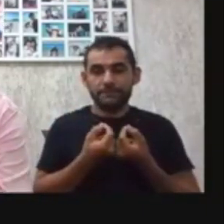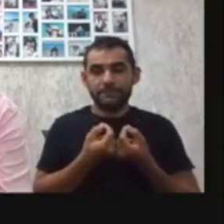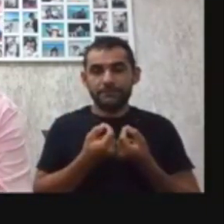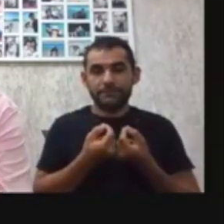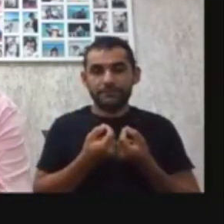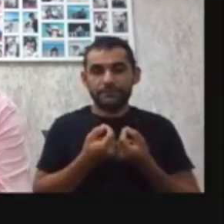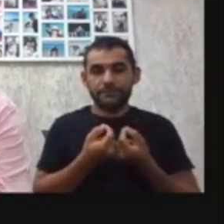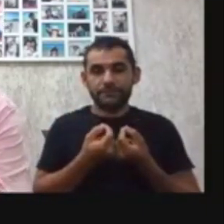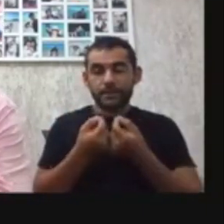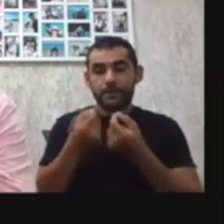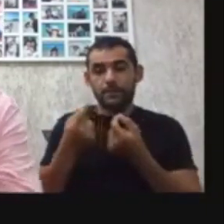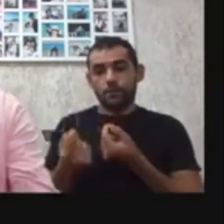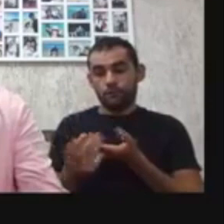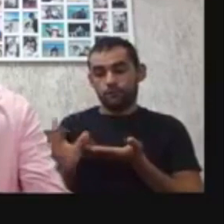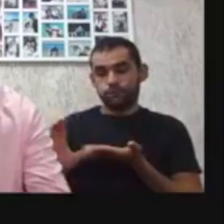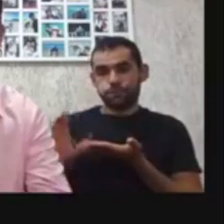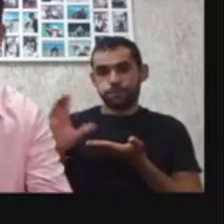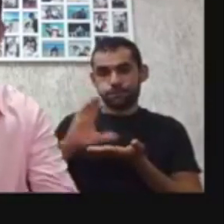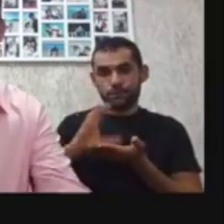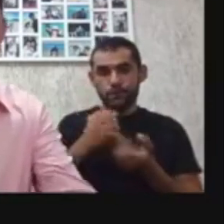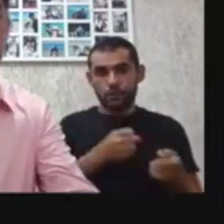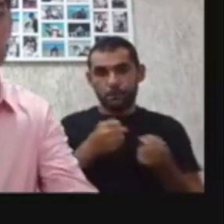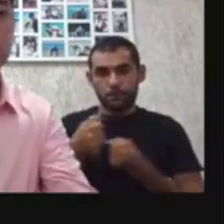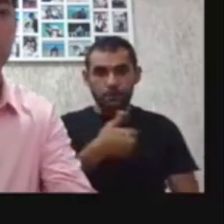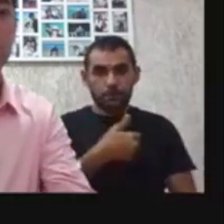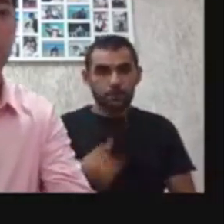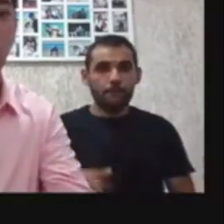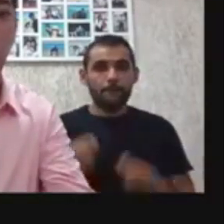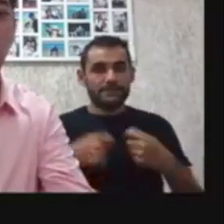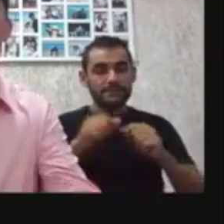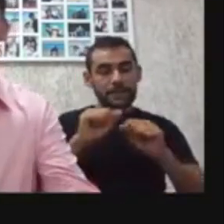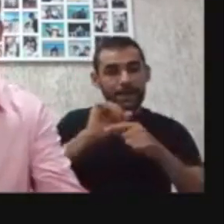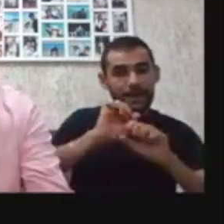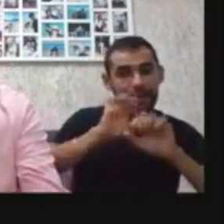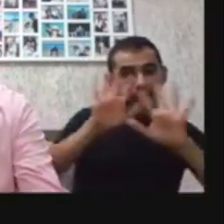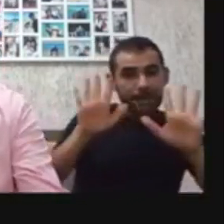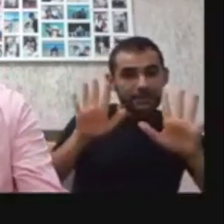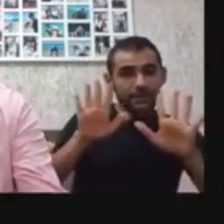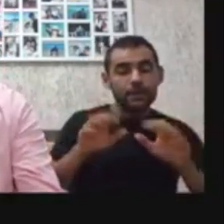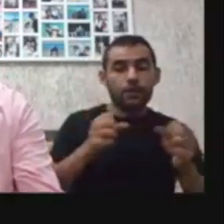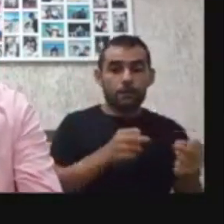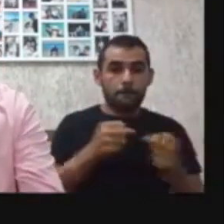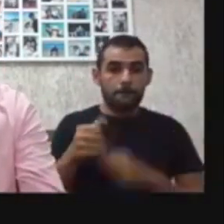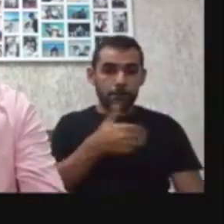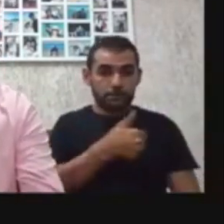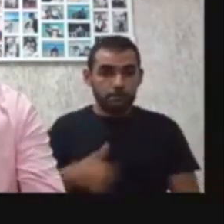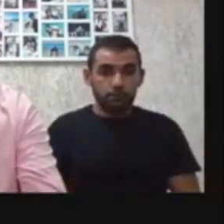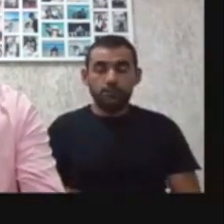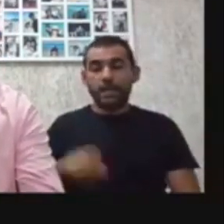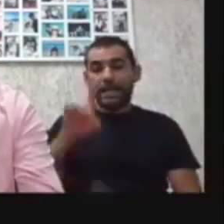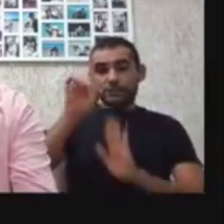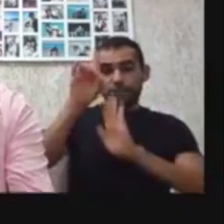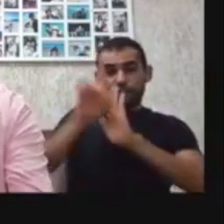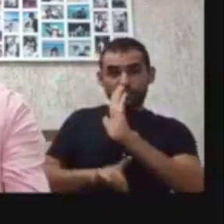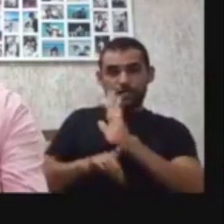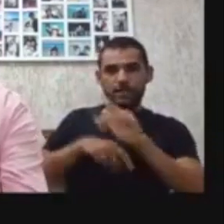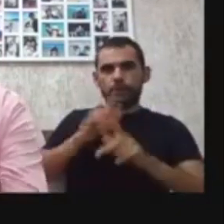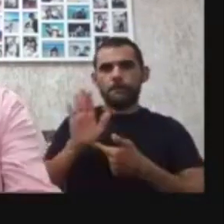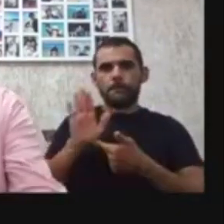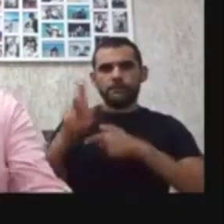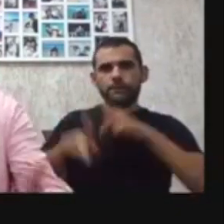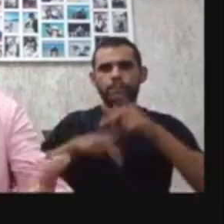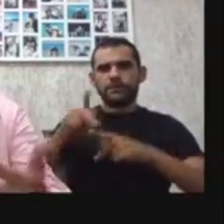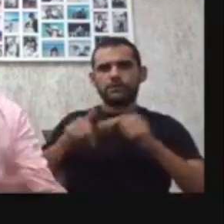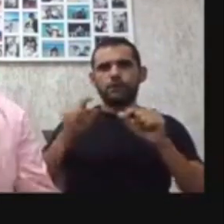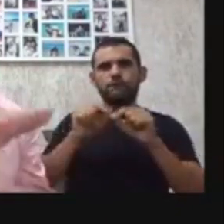vem para a casa de saúde do poder público, ele precisa ser prestado conta. E o poder público é direito mostrar para a população o que fez e o que não